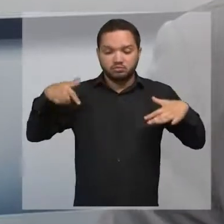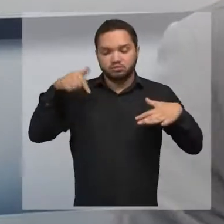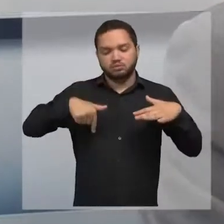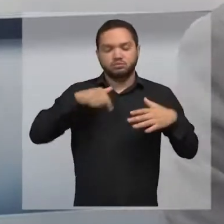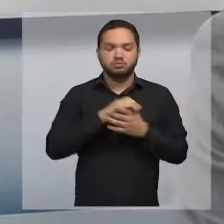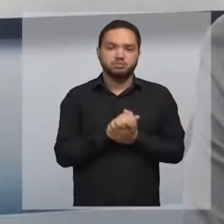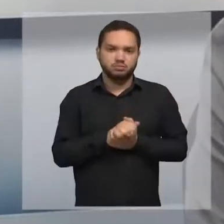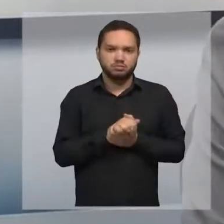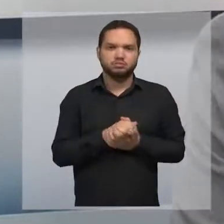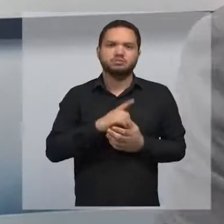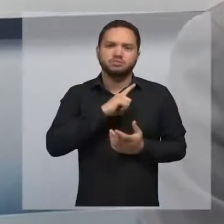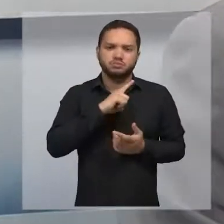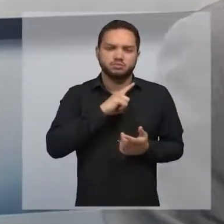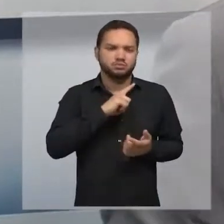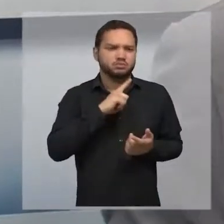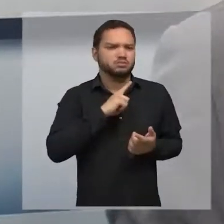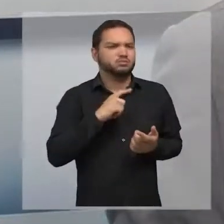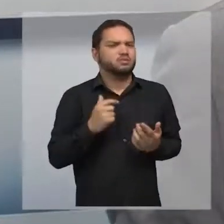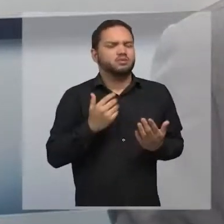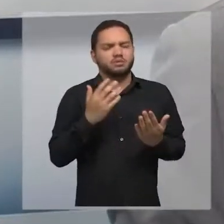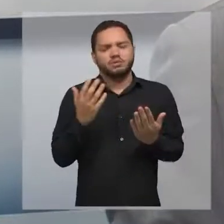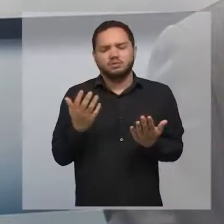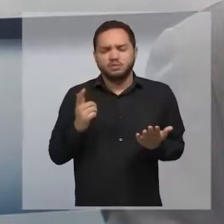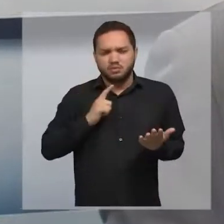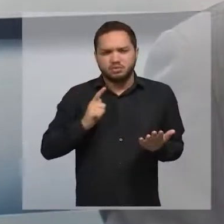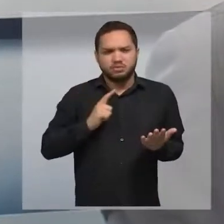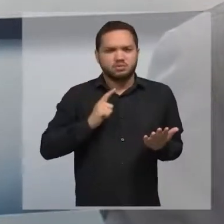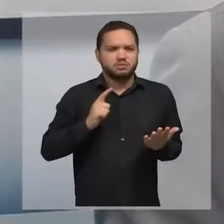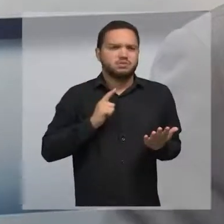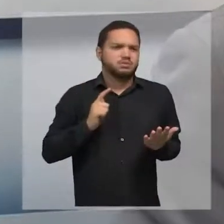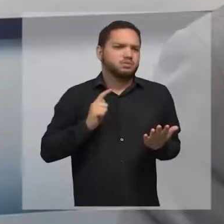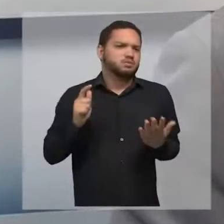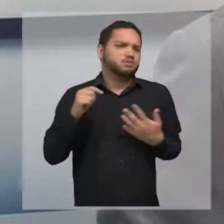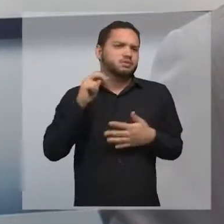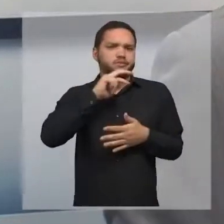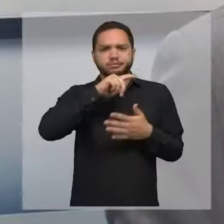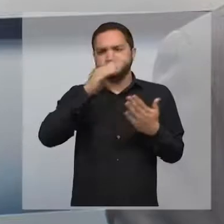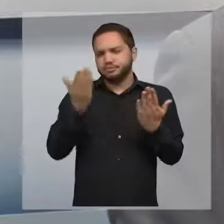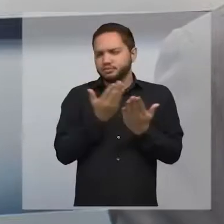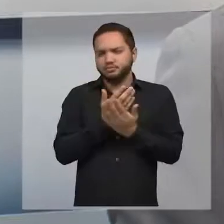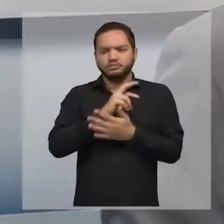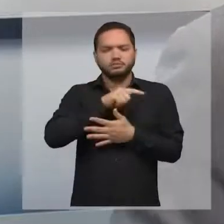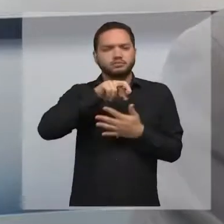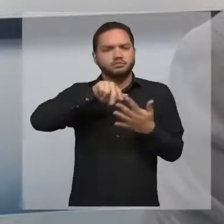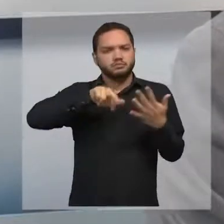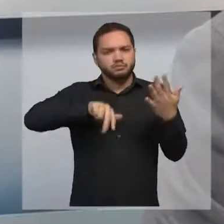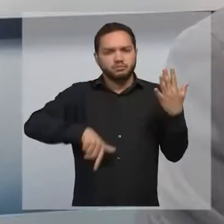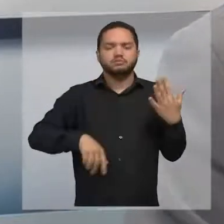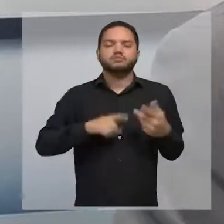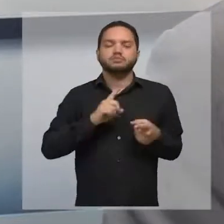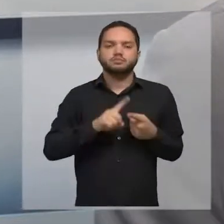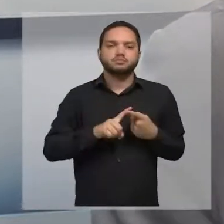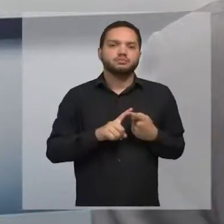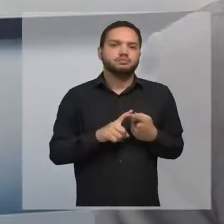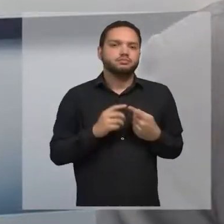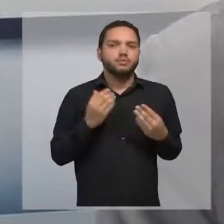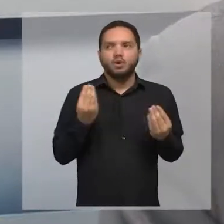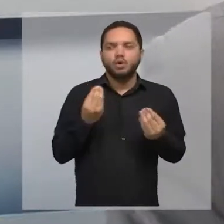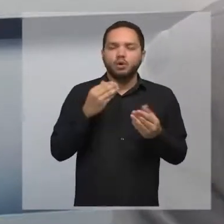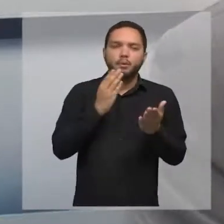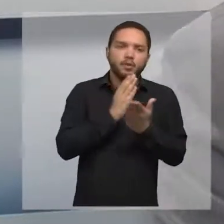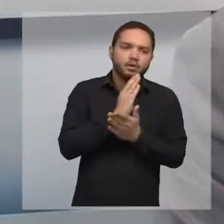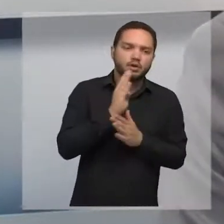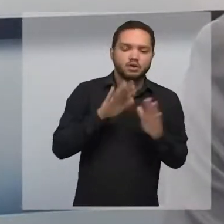plenário. Então, é um leque muito grande de coisas que podem ser feitas por requerimento E existem formas